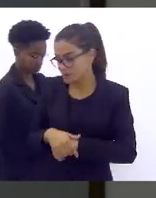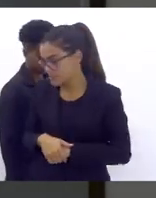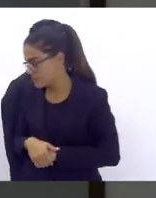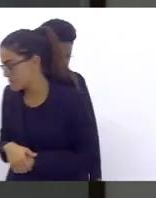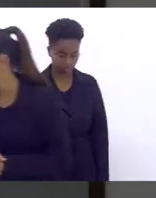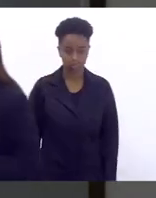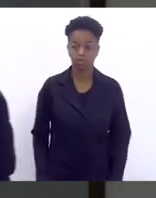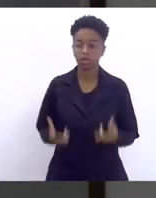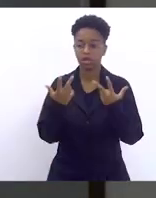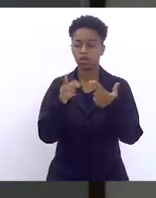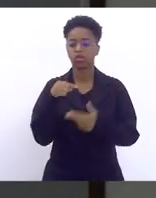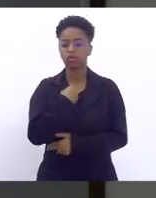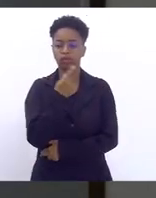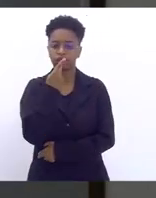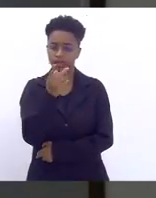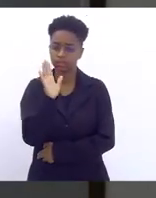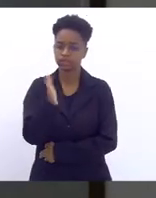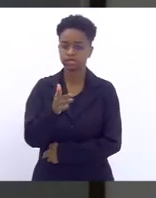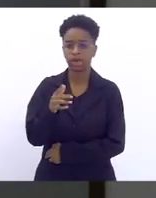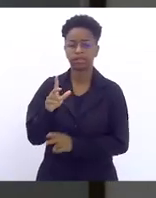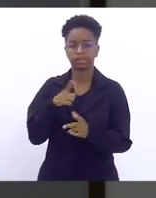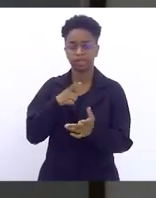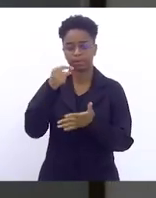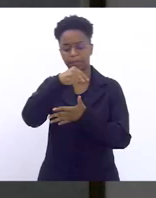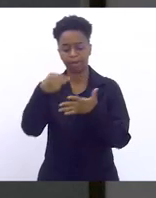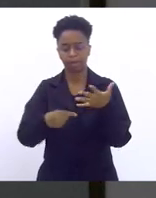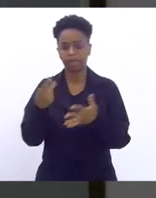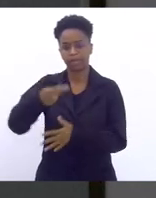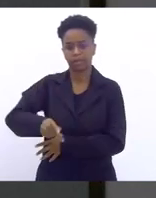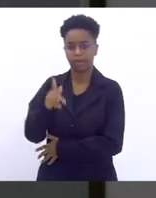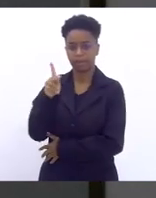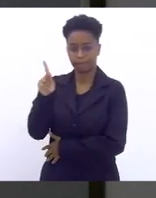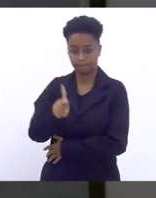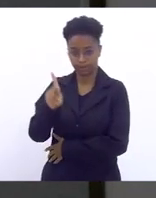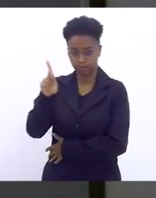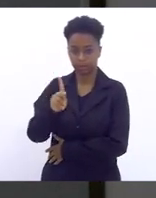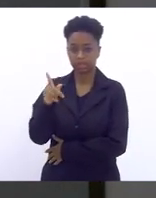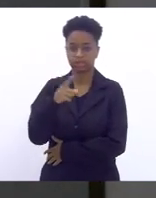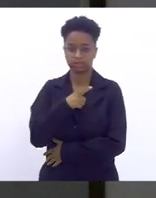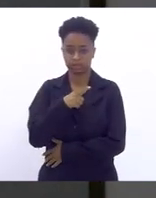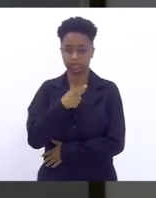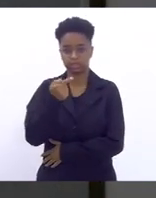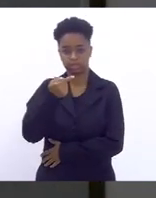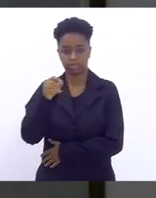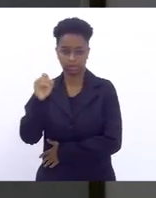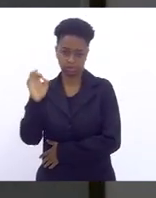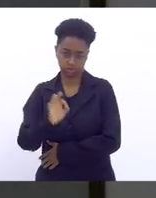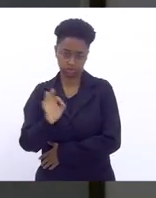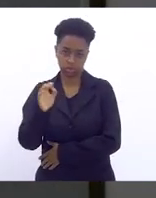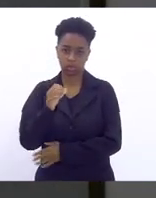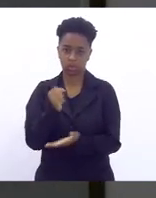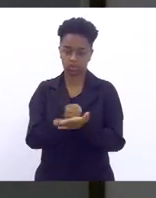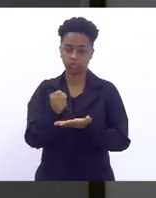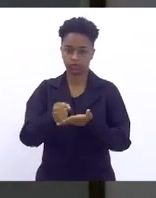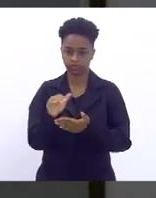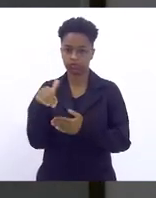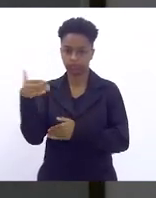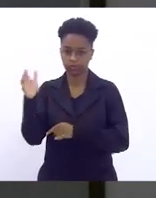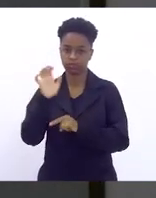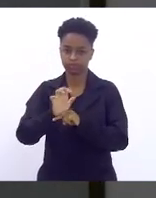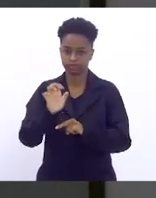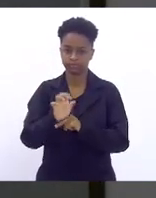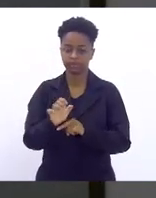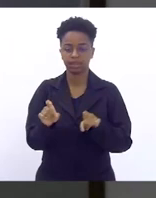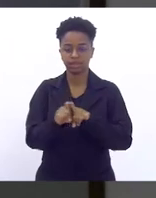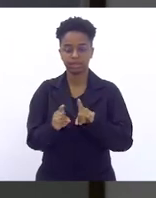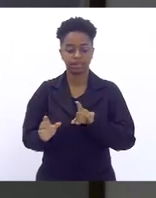de muita coisa da Petrobras que é 70% dos seus os seus contratos são fora do Estado e no lado